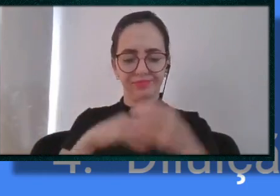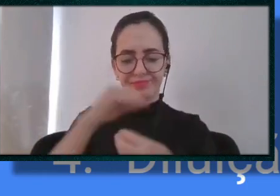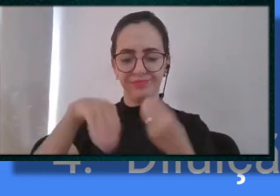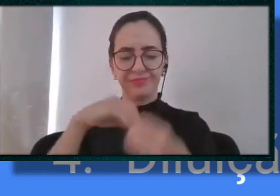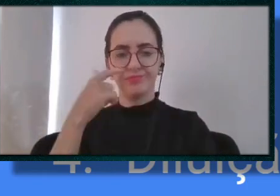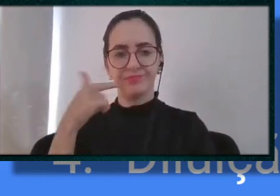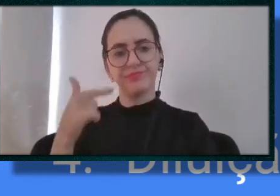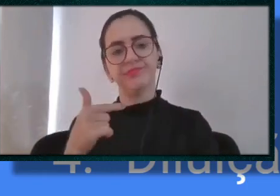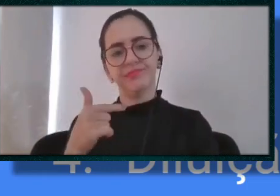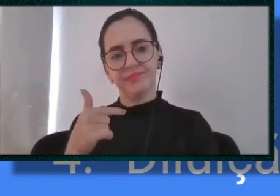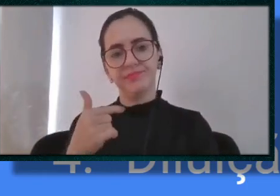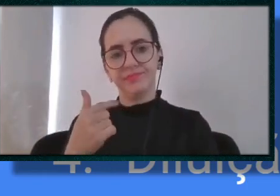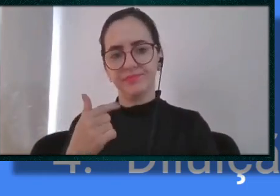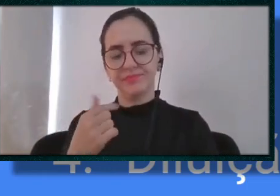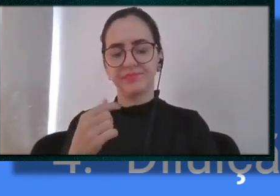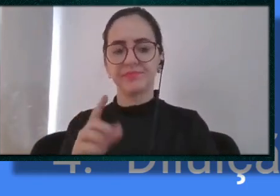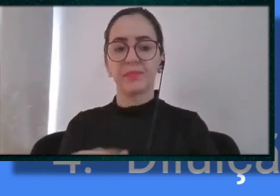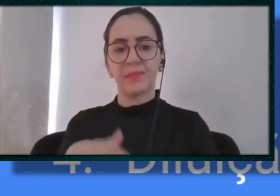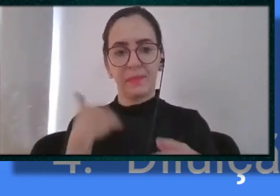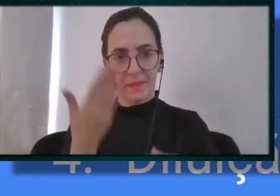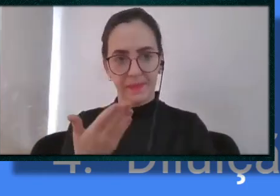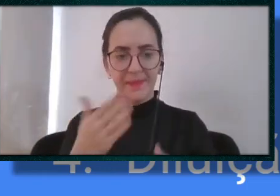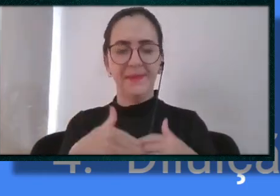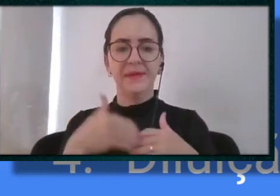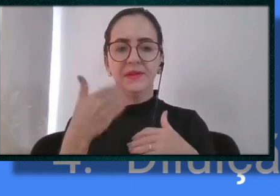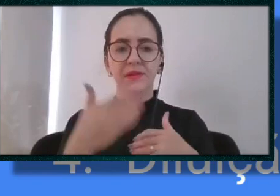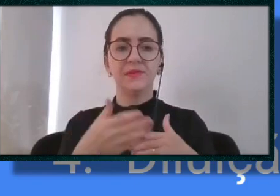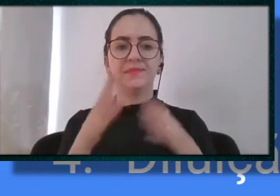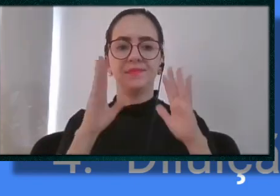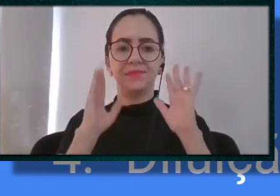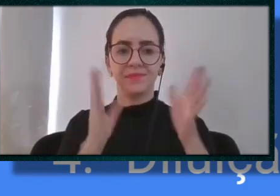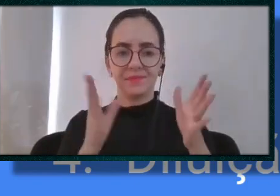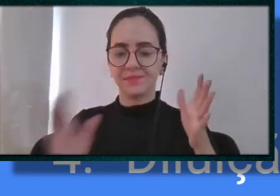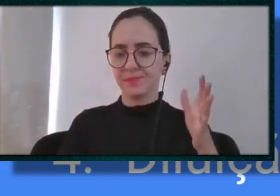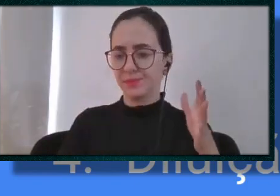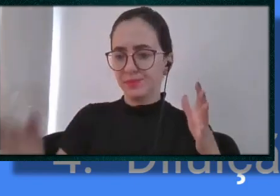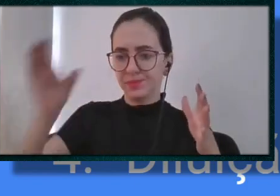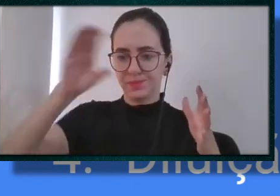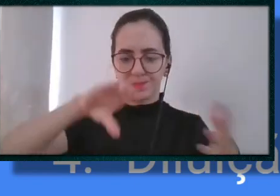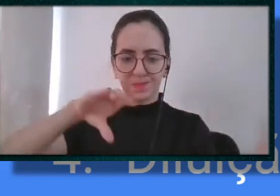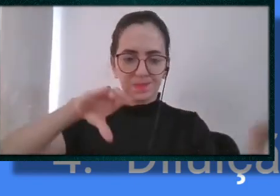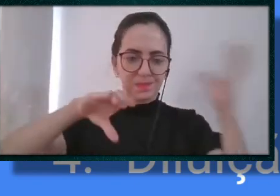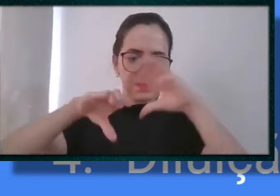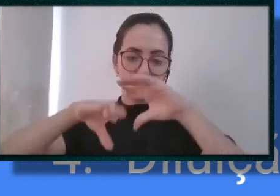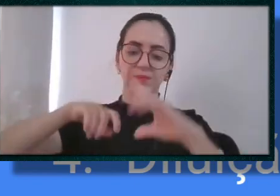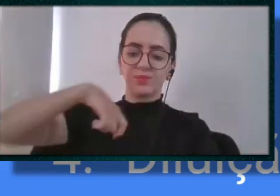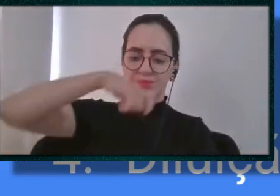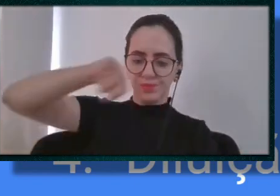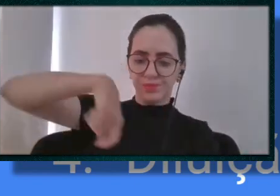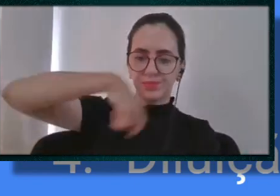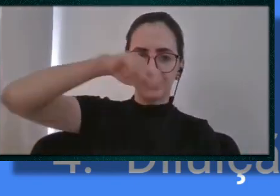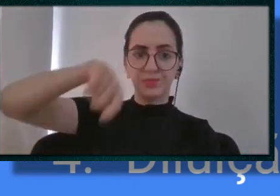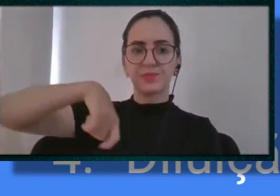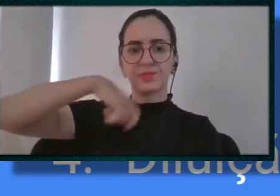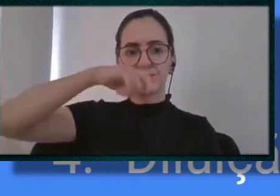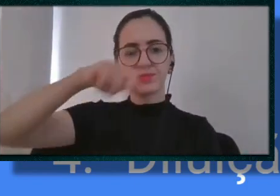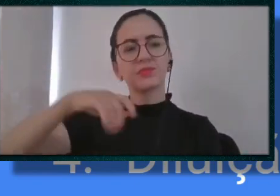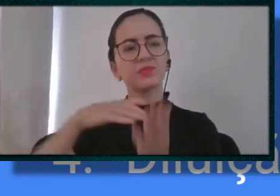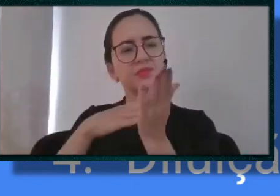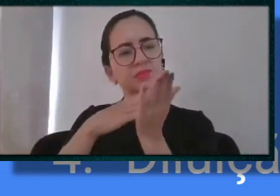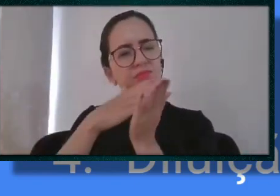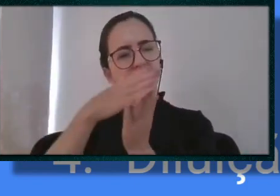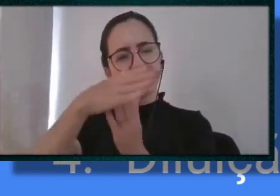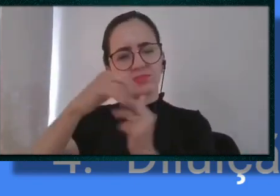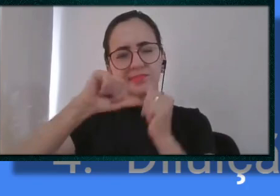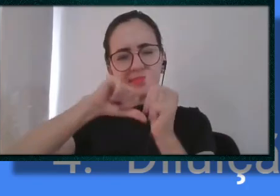dois. Durante significa que eu estou misturando os dois. Ao misturar os dois, vai começar a reação.